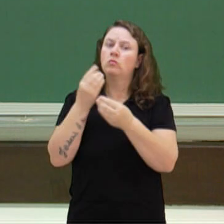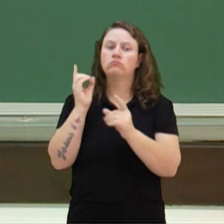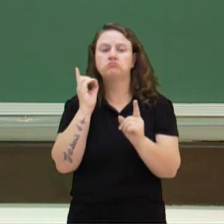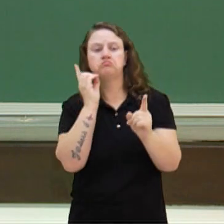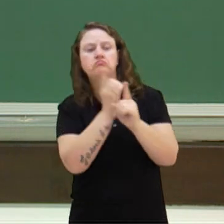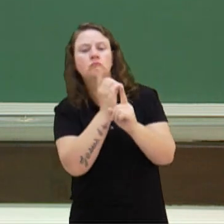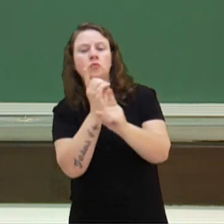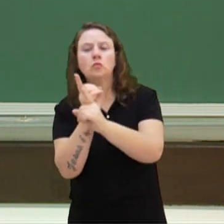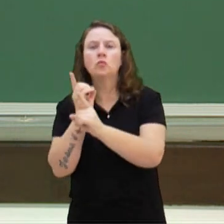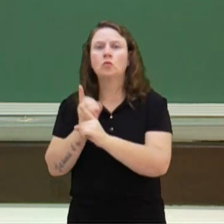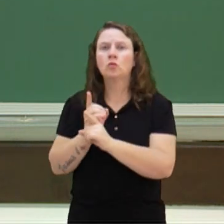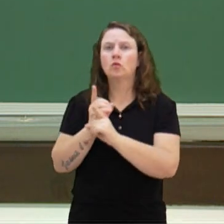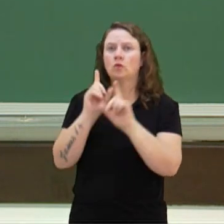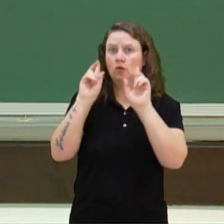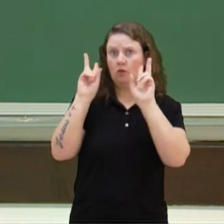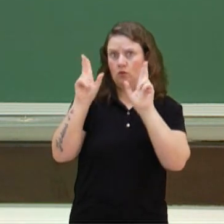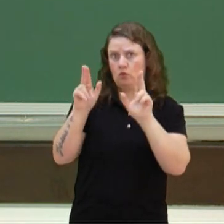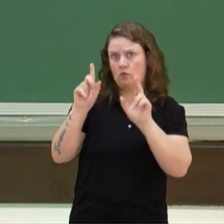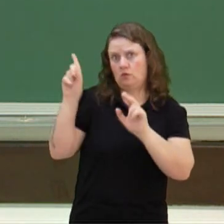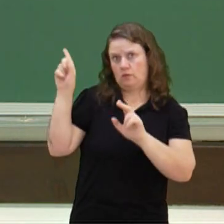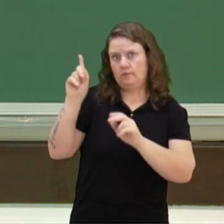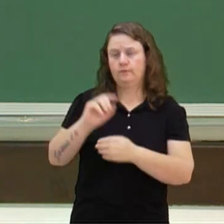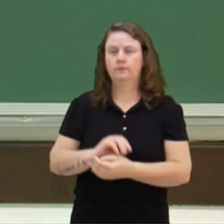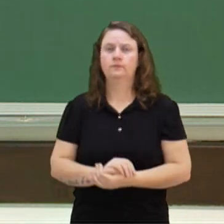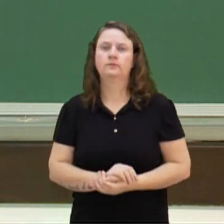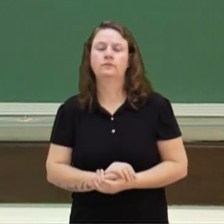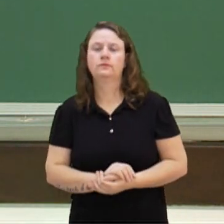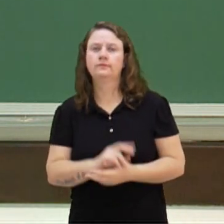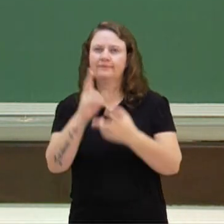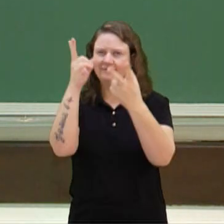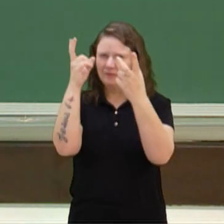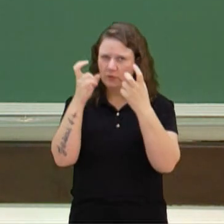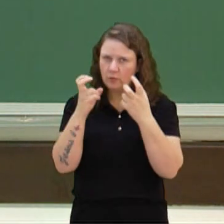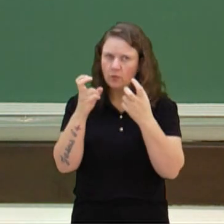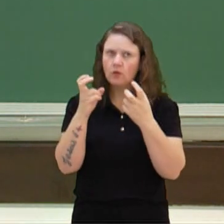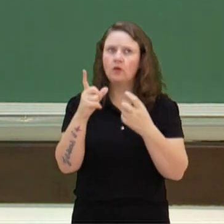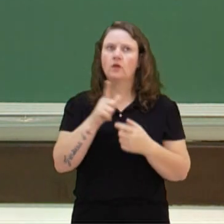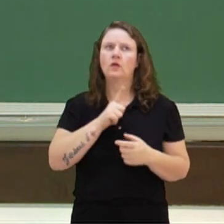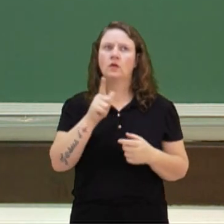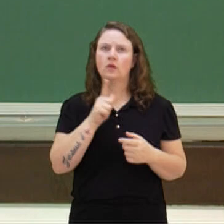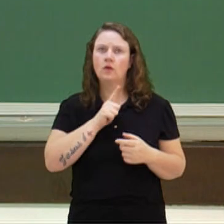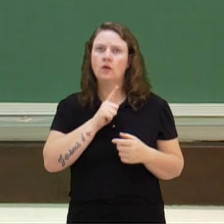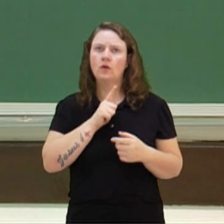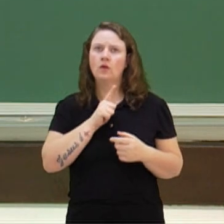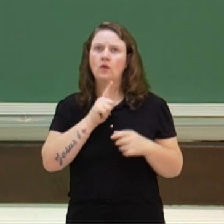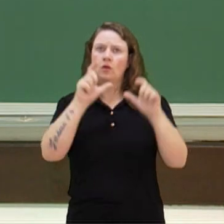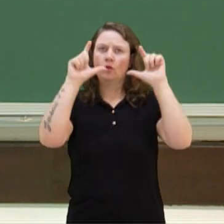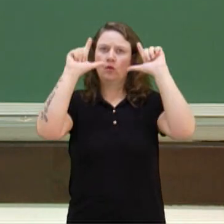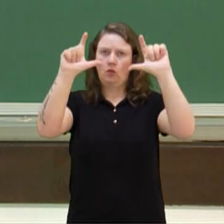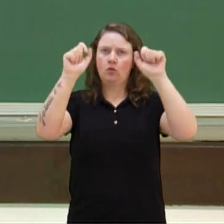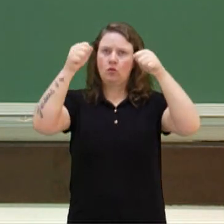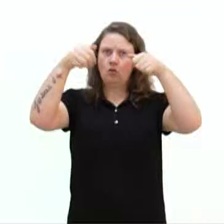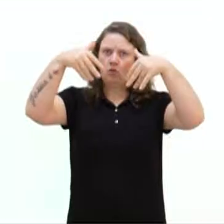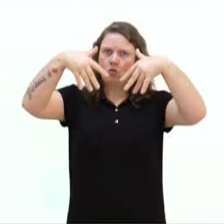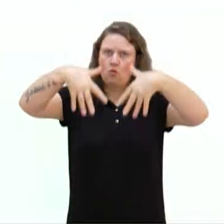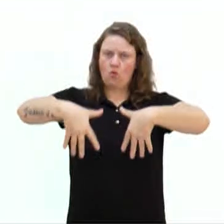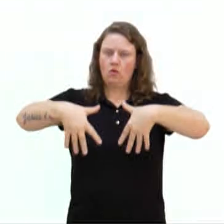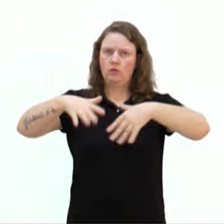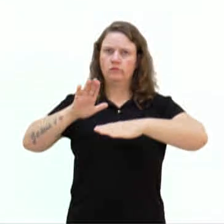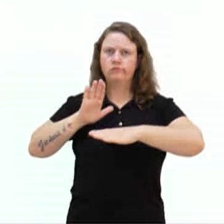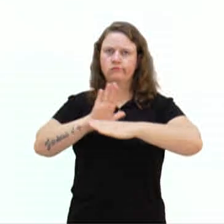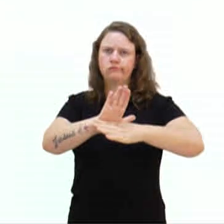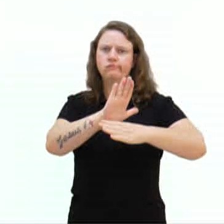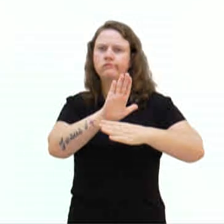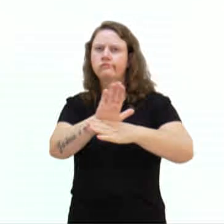encontrar, ver esse tipo de mapa? Observe. Então, esse é um mapa conceitual que ele possibilita